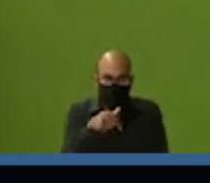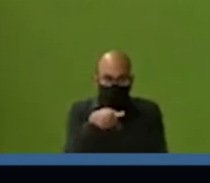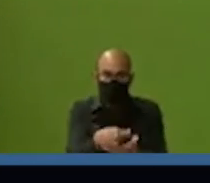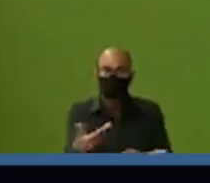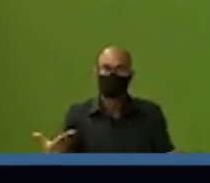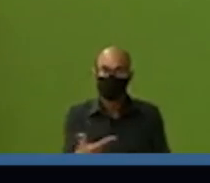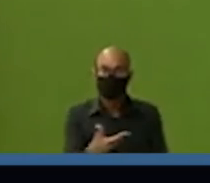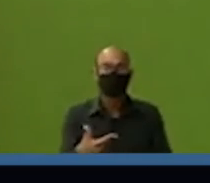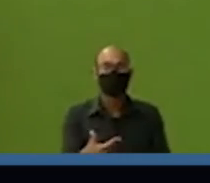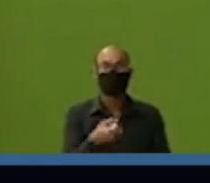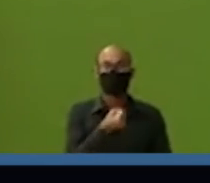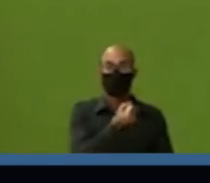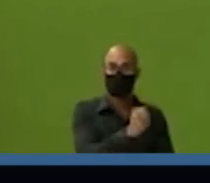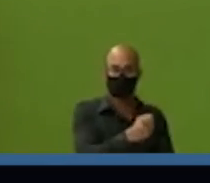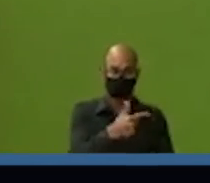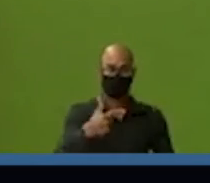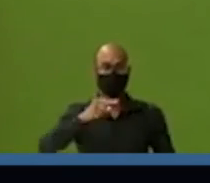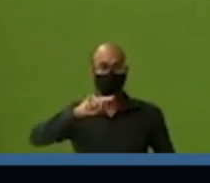momento